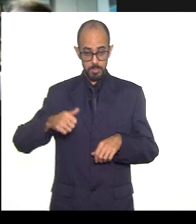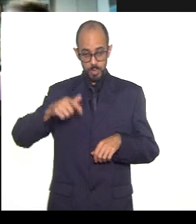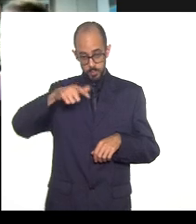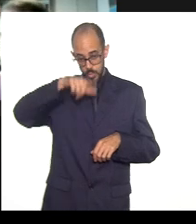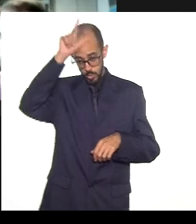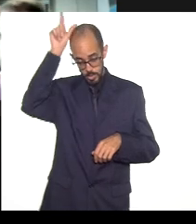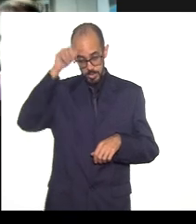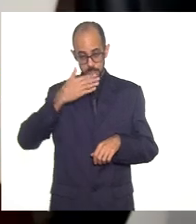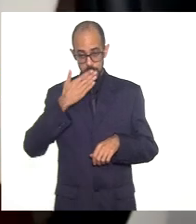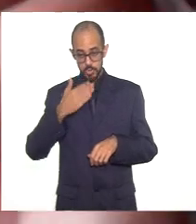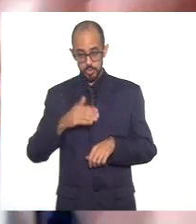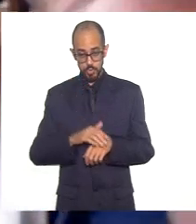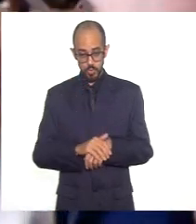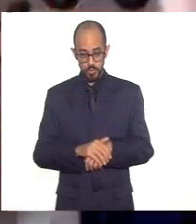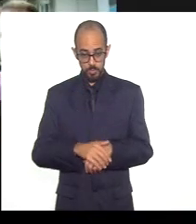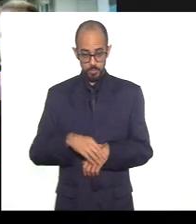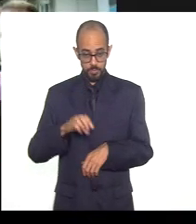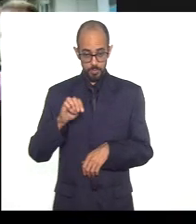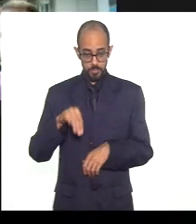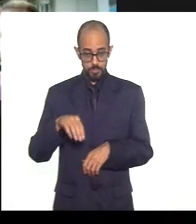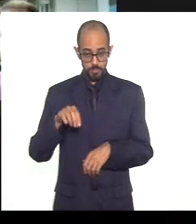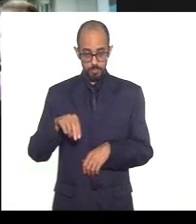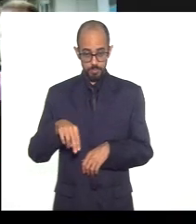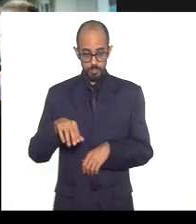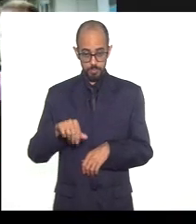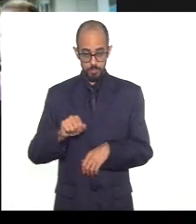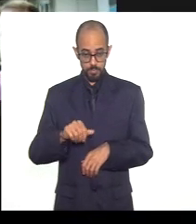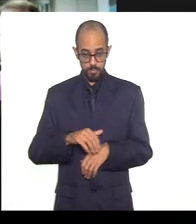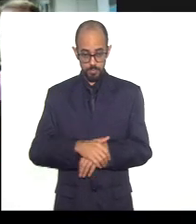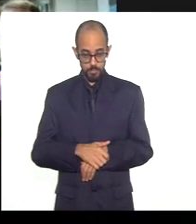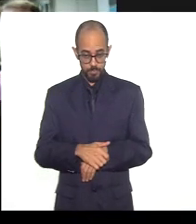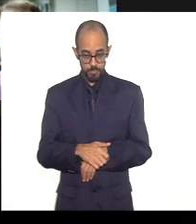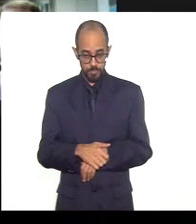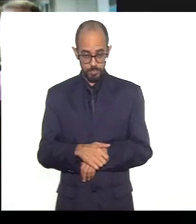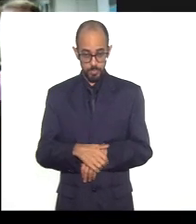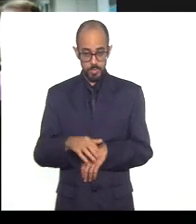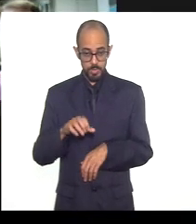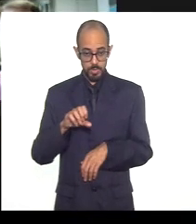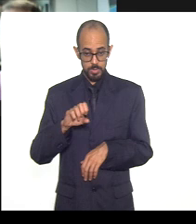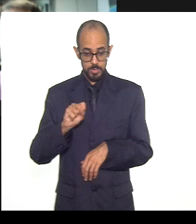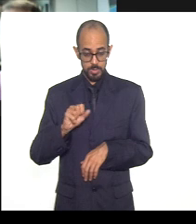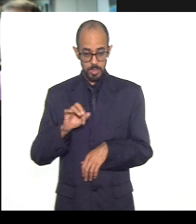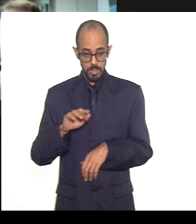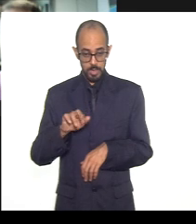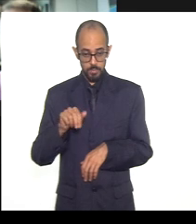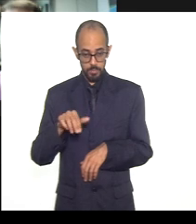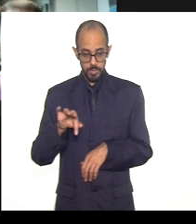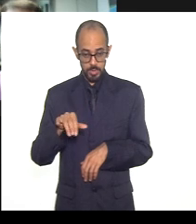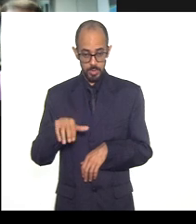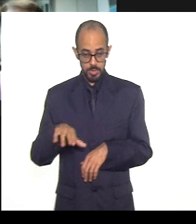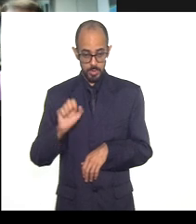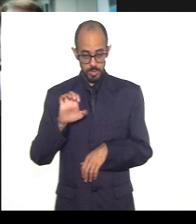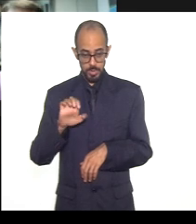dedo. Mônica. Acho que o Serafine pediu antes de mim. Serafine foi o segundo.